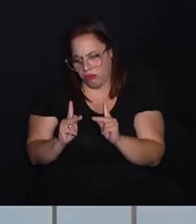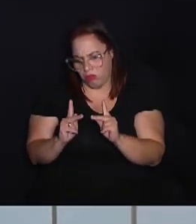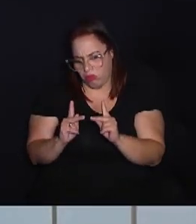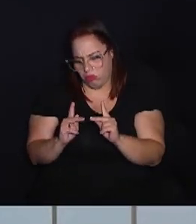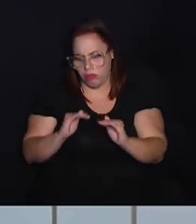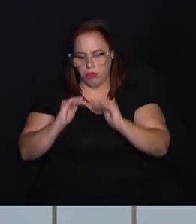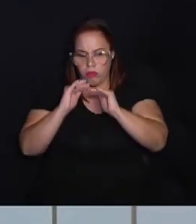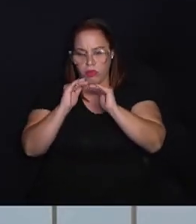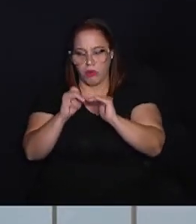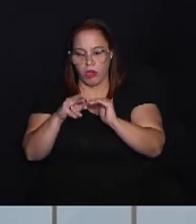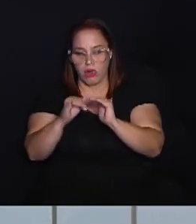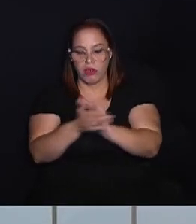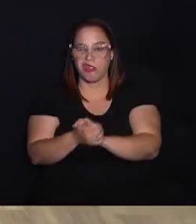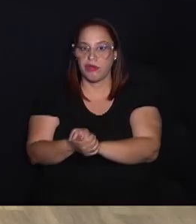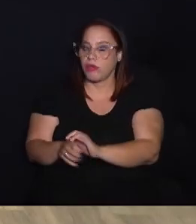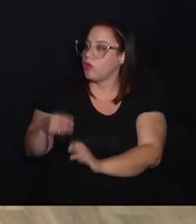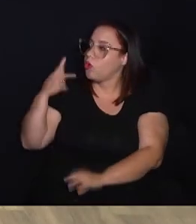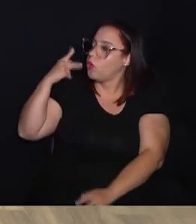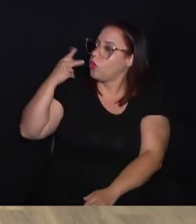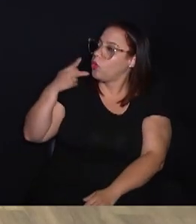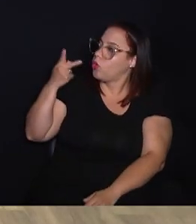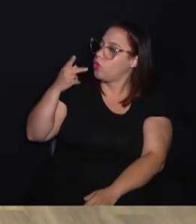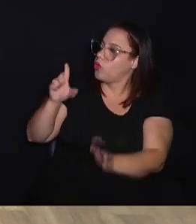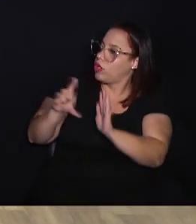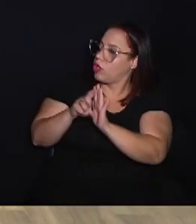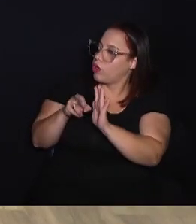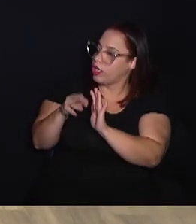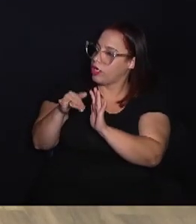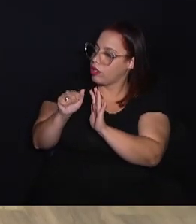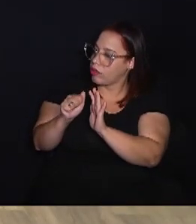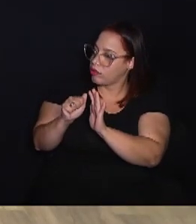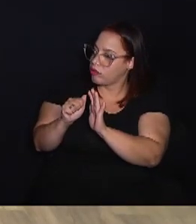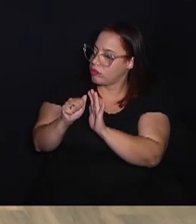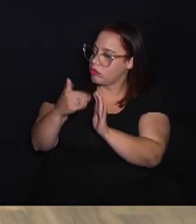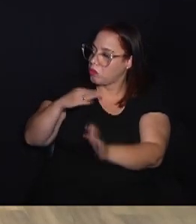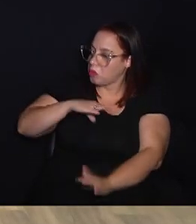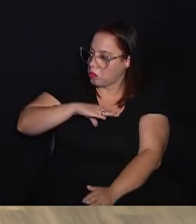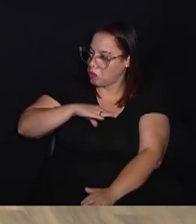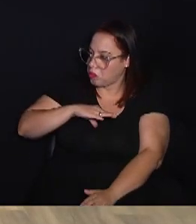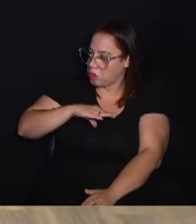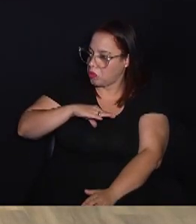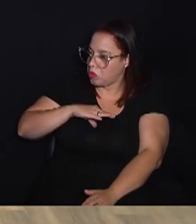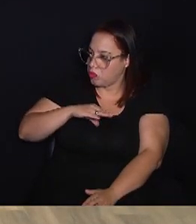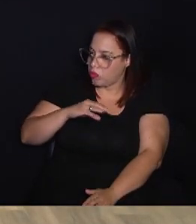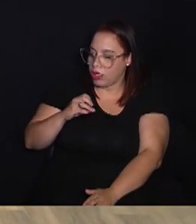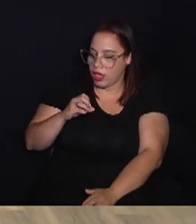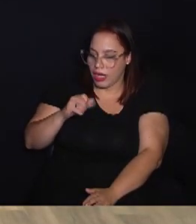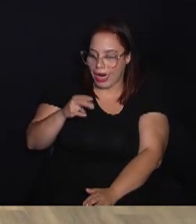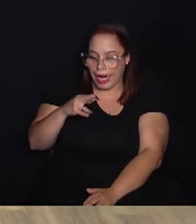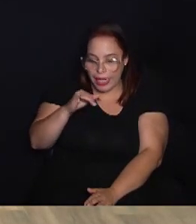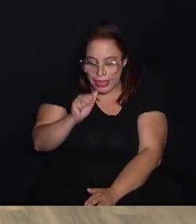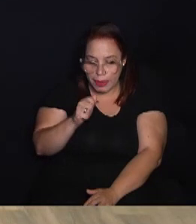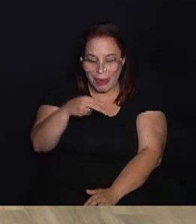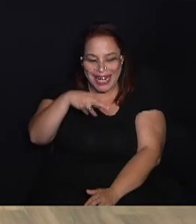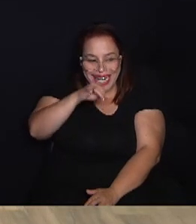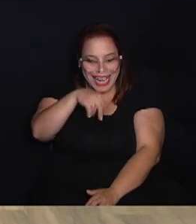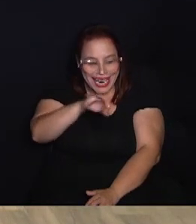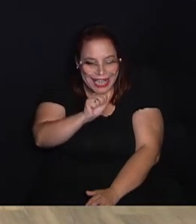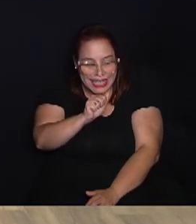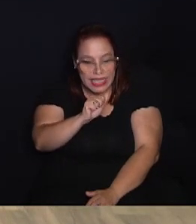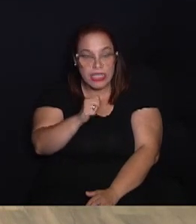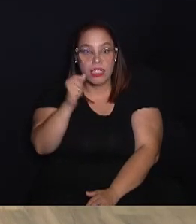nova visão, tem um processo de aprendizado também. A maior renovação da Câmara aconteceu na minha primeira eleição.